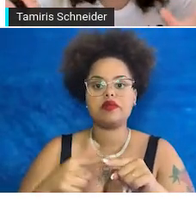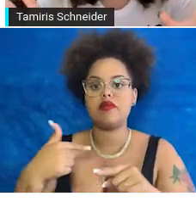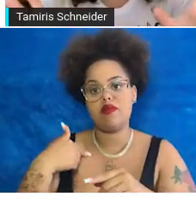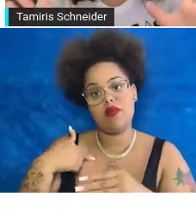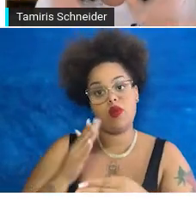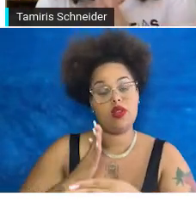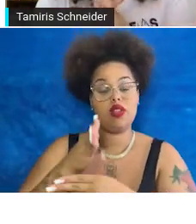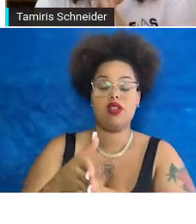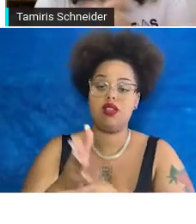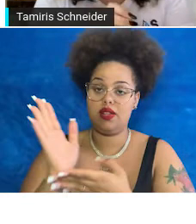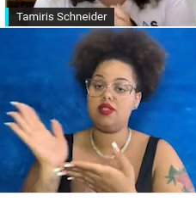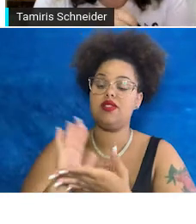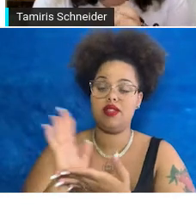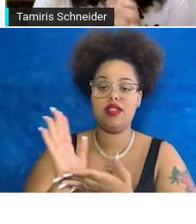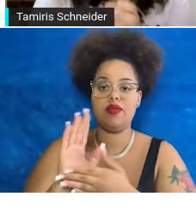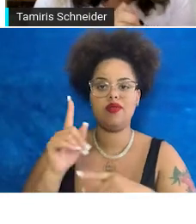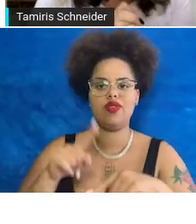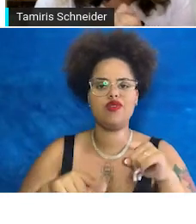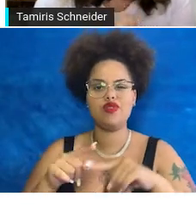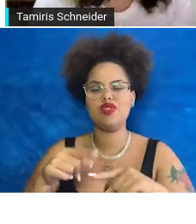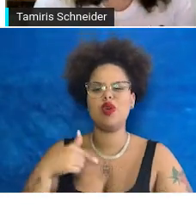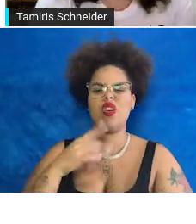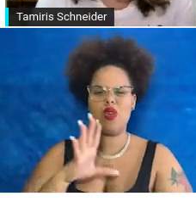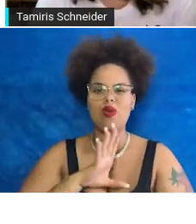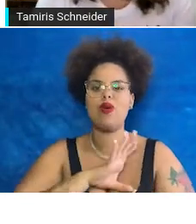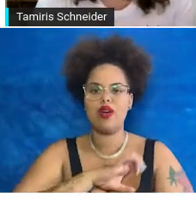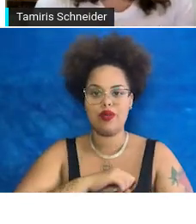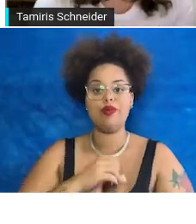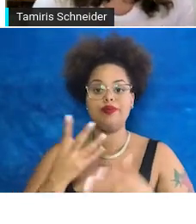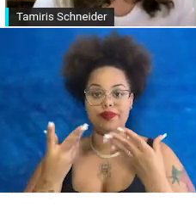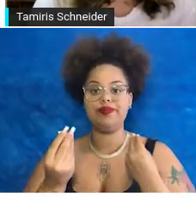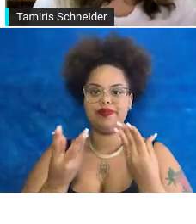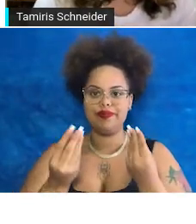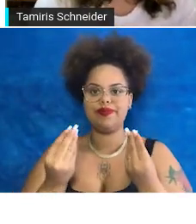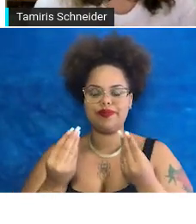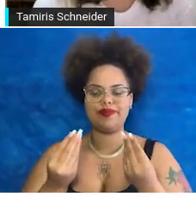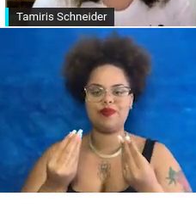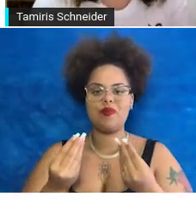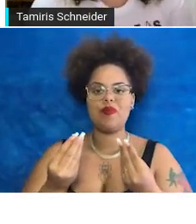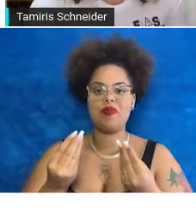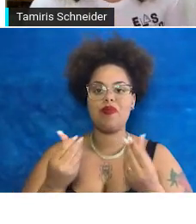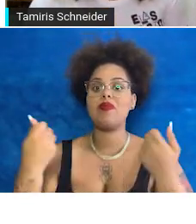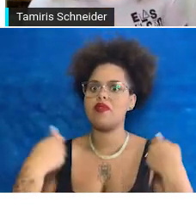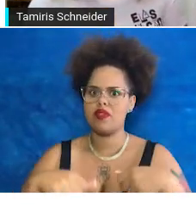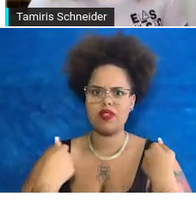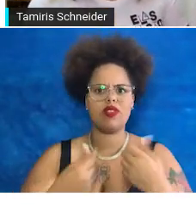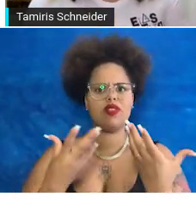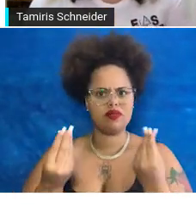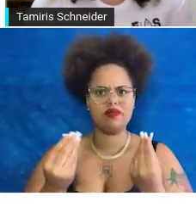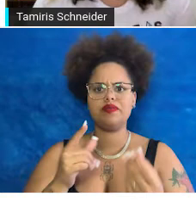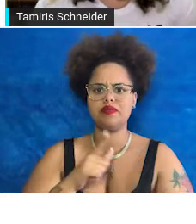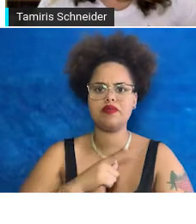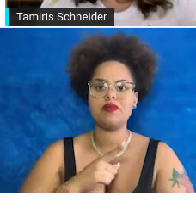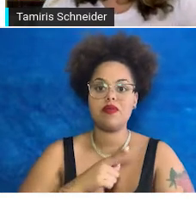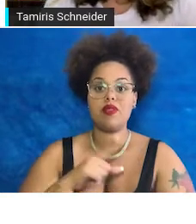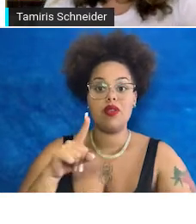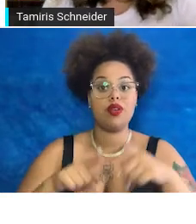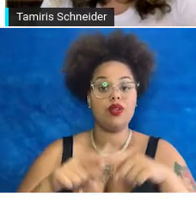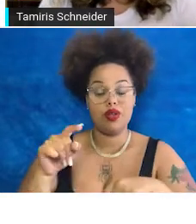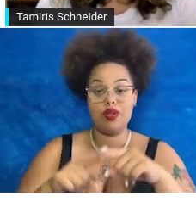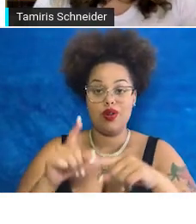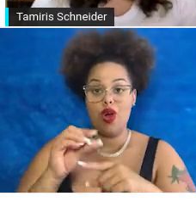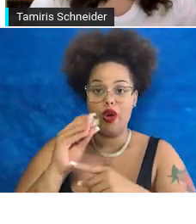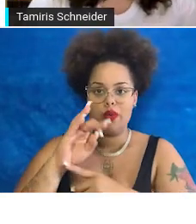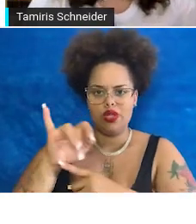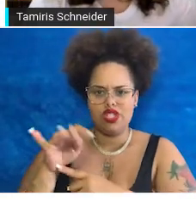entrei no cinema, então é uma função que eu amo demais e prezo muito para ter. O produtor de objetos é quem